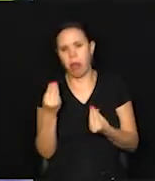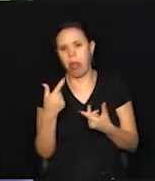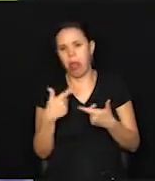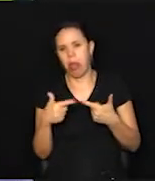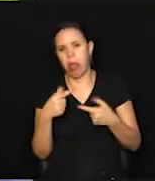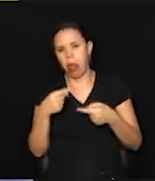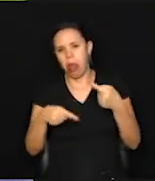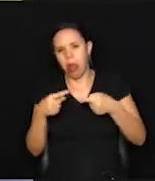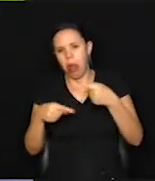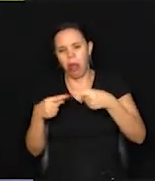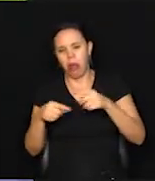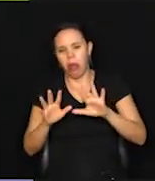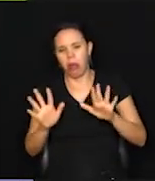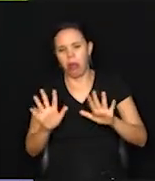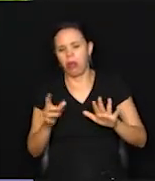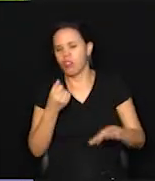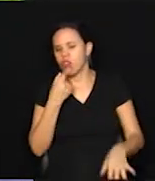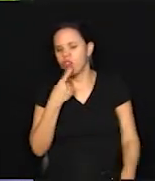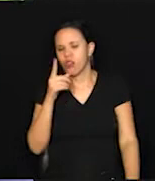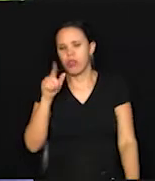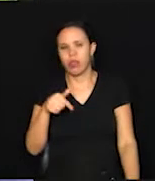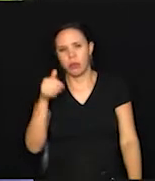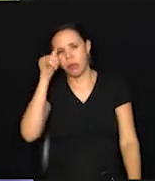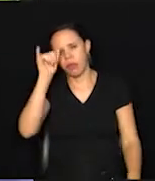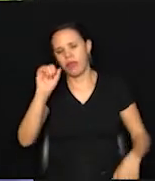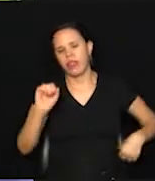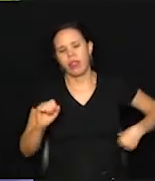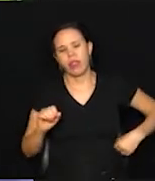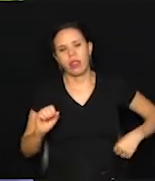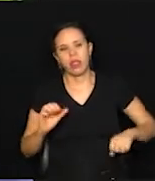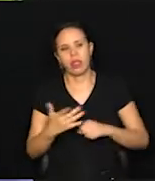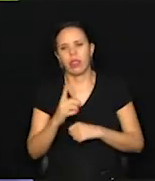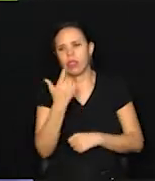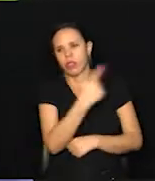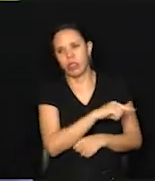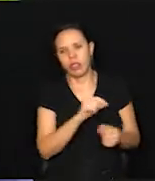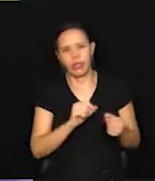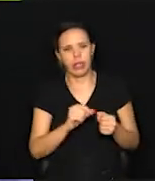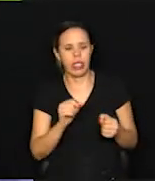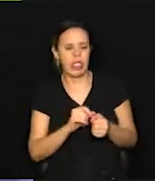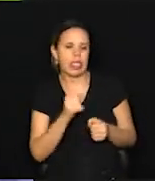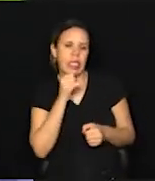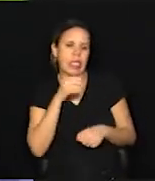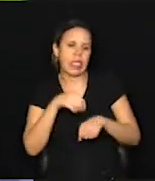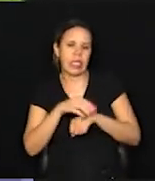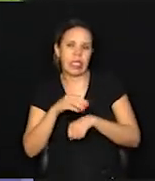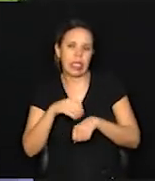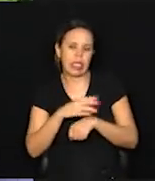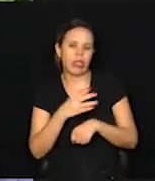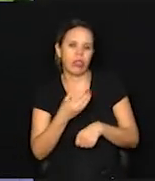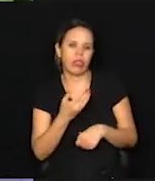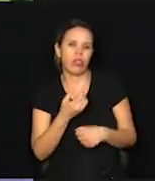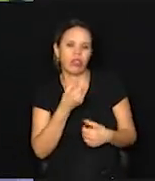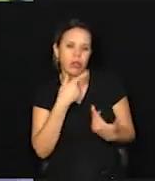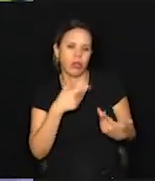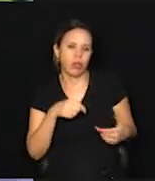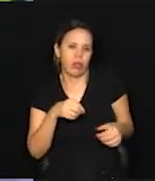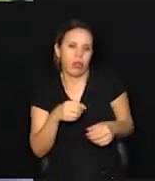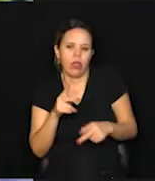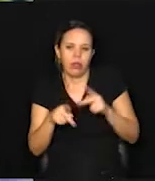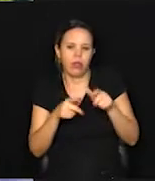controvérsias, né, e que quando foi submetida a outras, essa questão da reprodutibilidade, ela